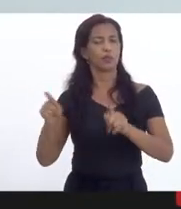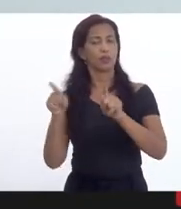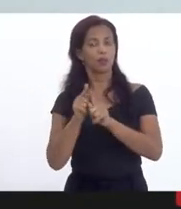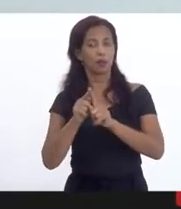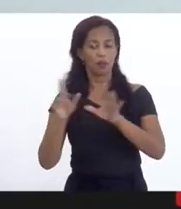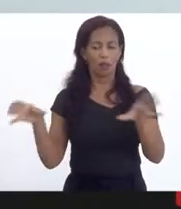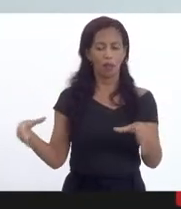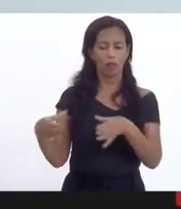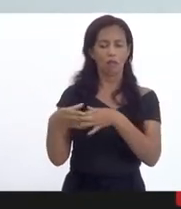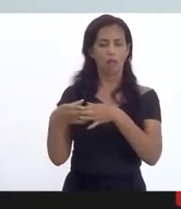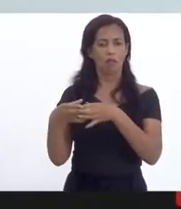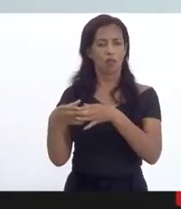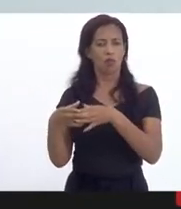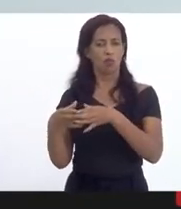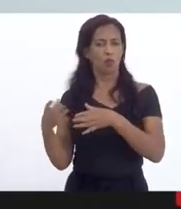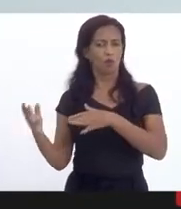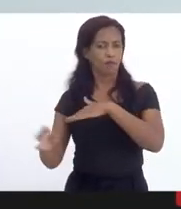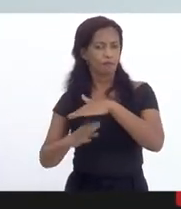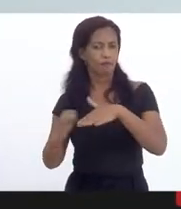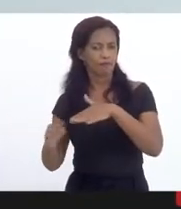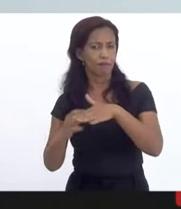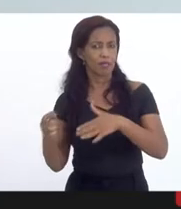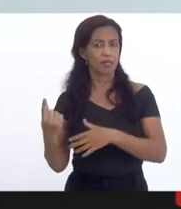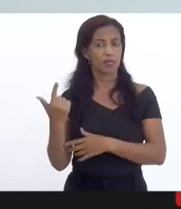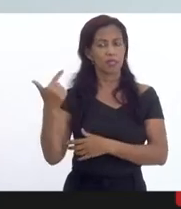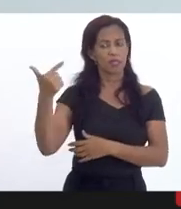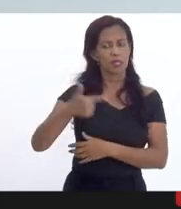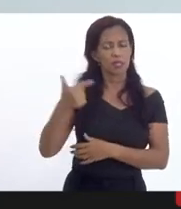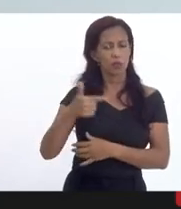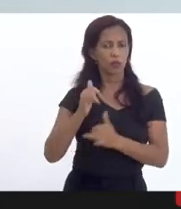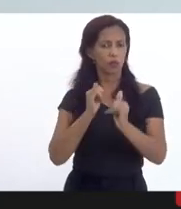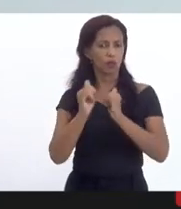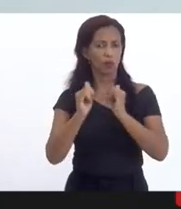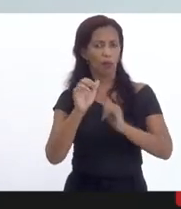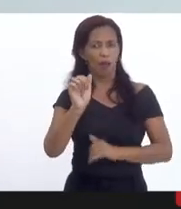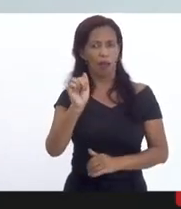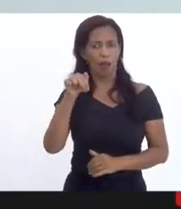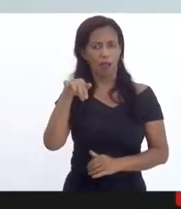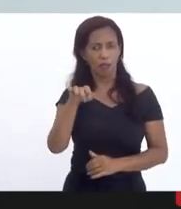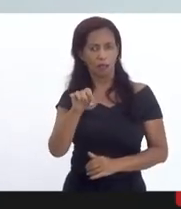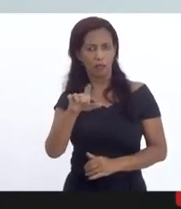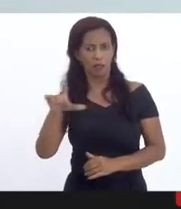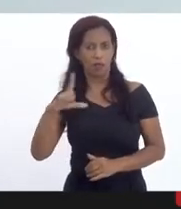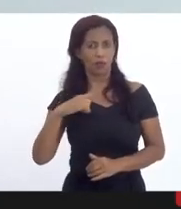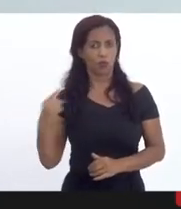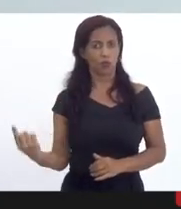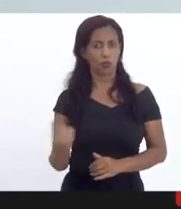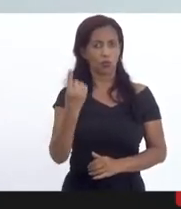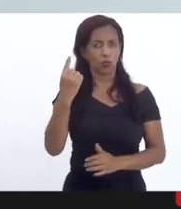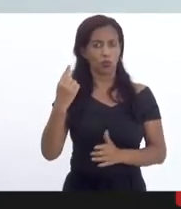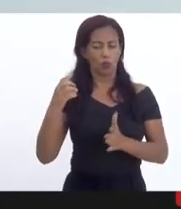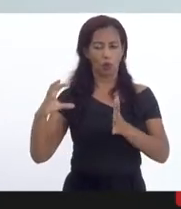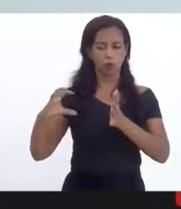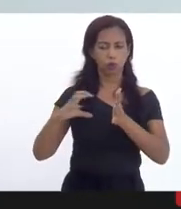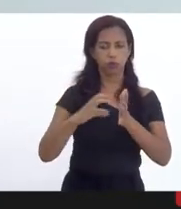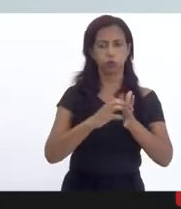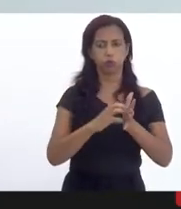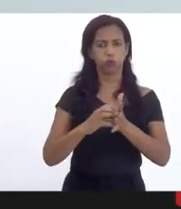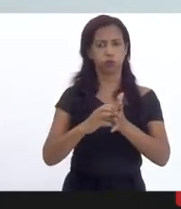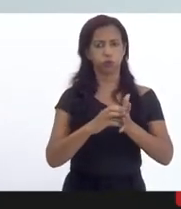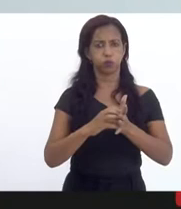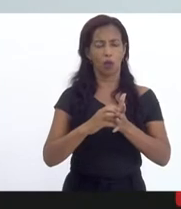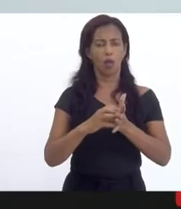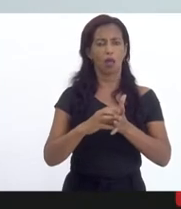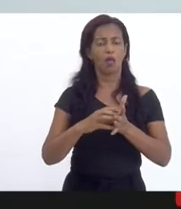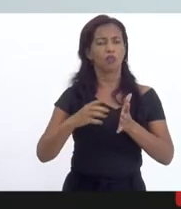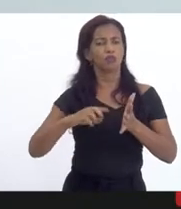microgeração de energia eólica. Hoje em dia, segundo dados da ANEEL, a gente tem apenas uma turbina eólica funcionando no modelo de geração